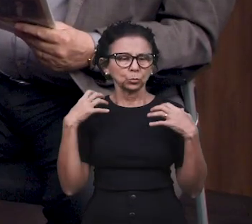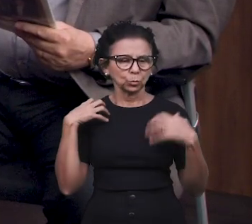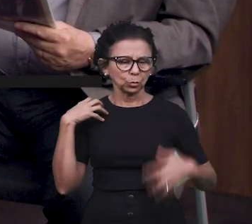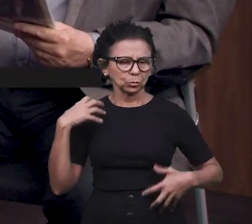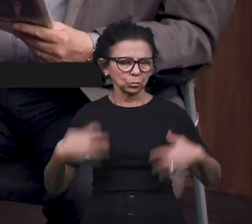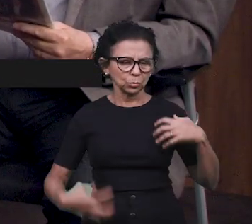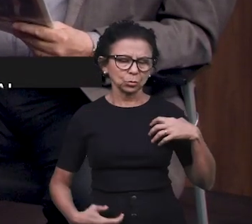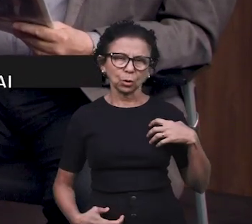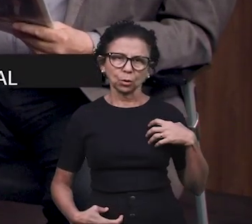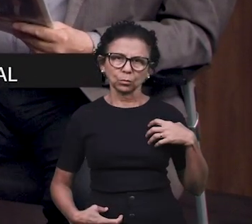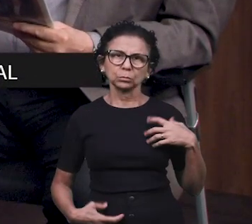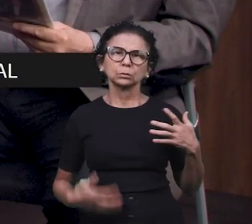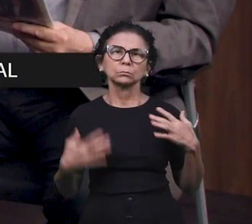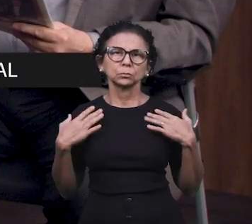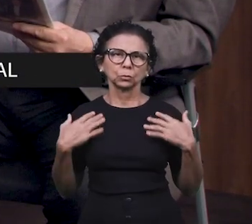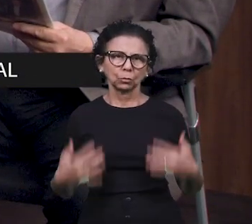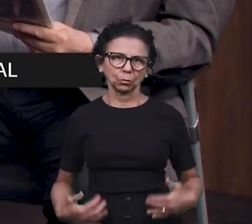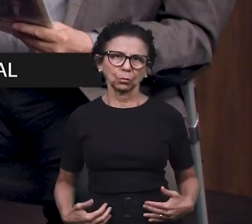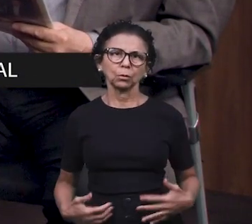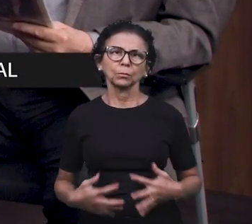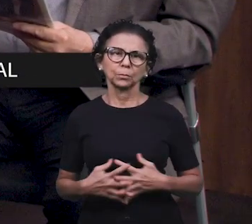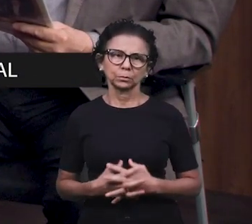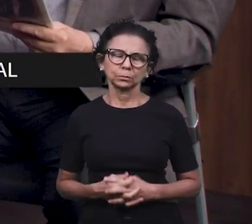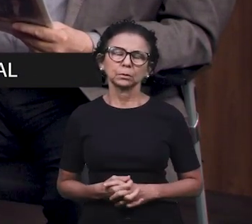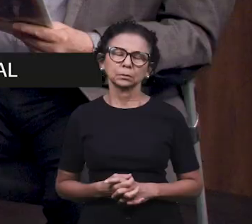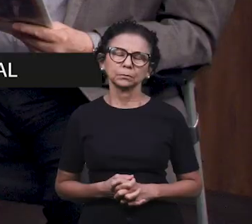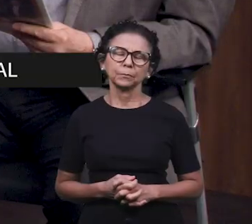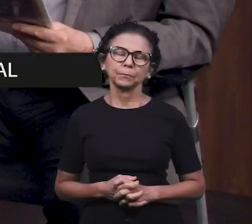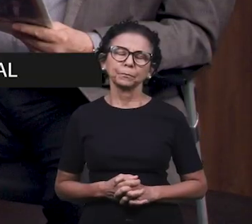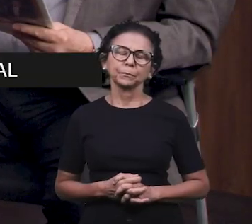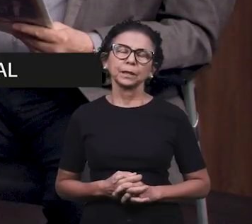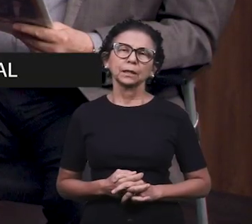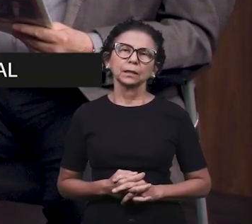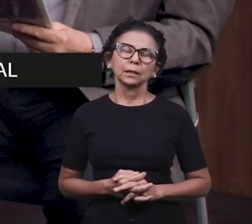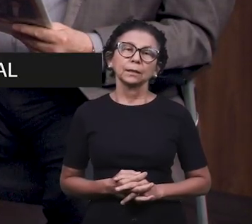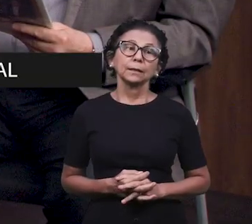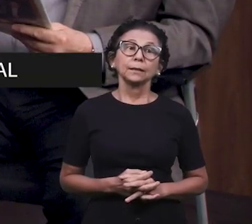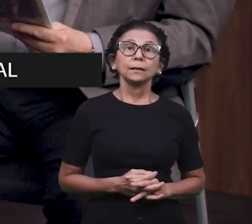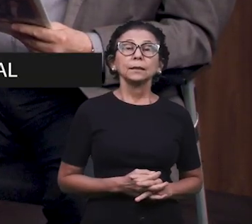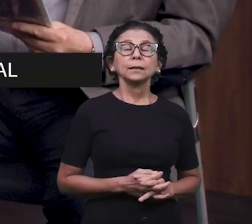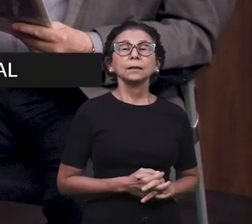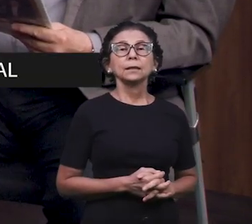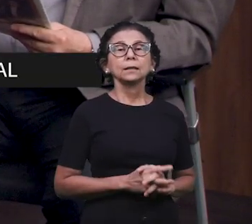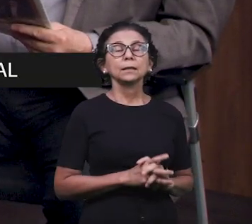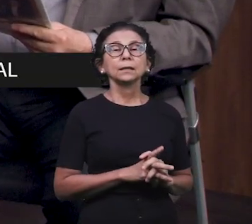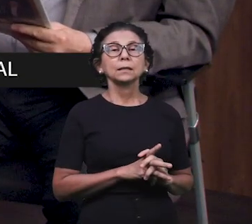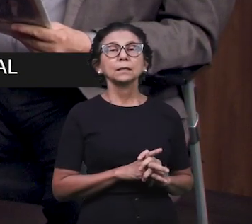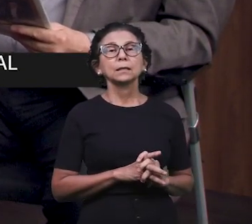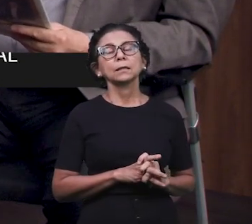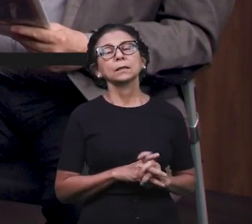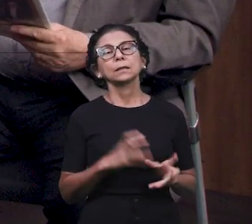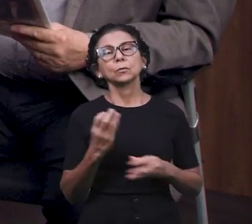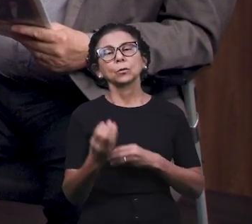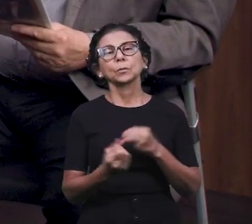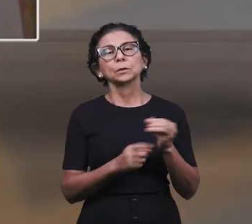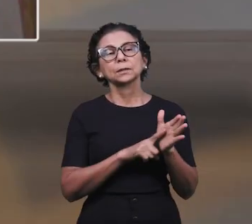é feito o levantamento de dados de ocorrências para então promover a saúde? Aí